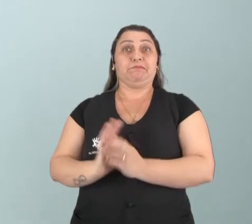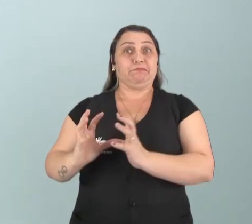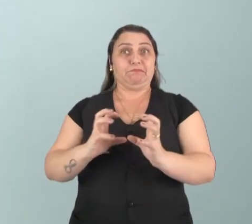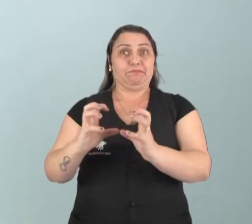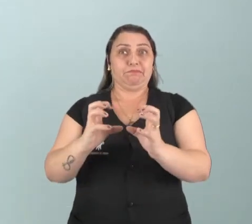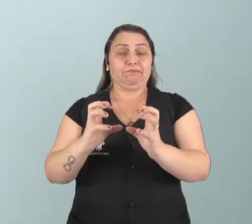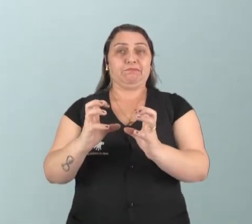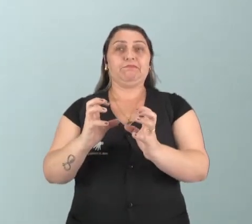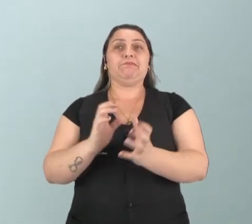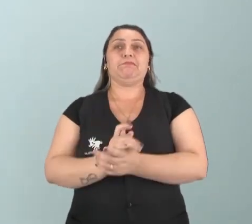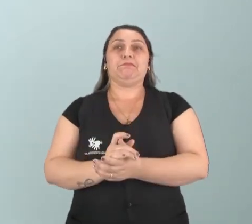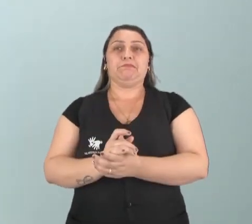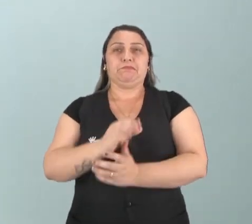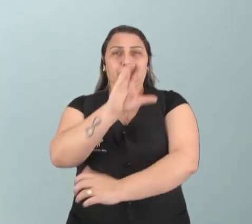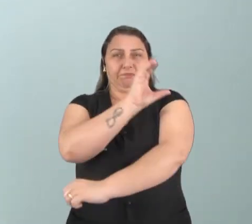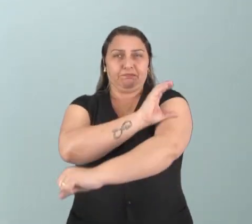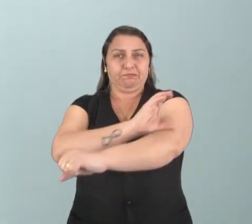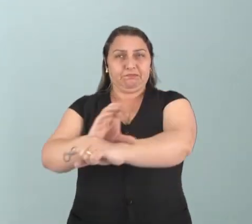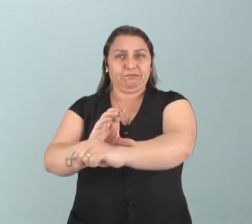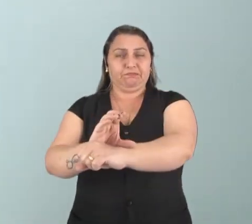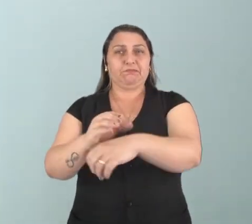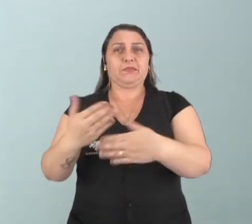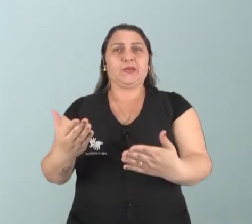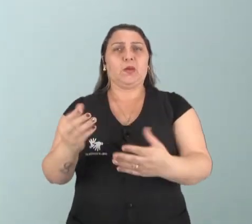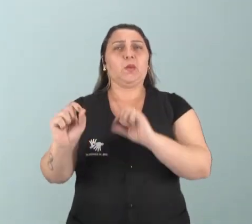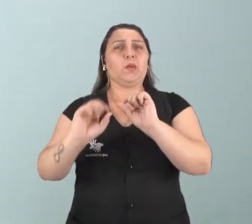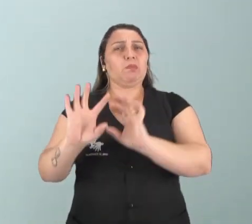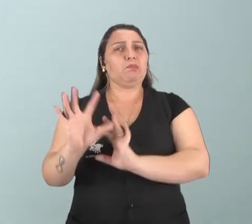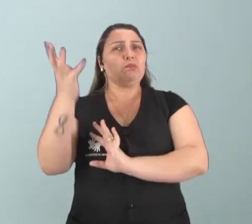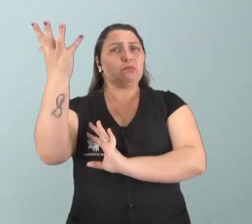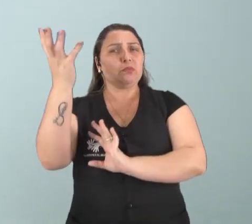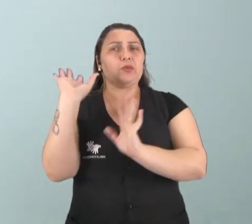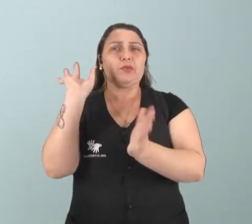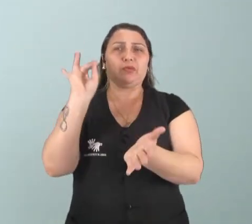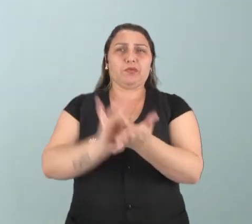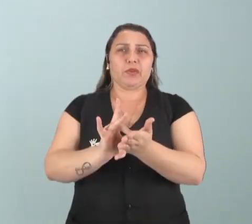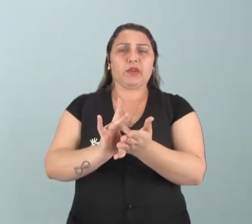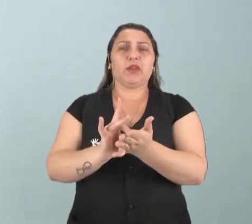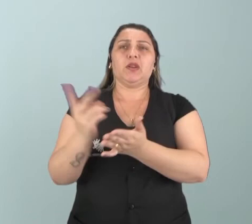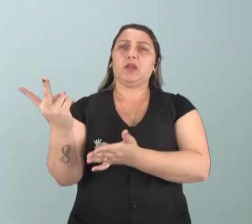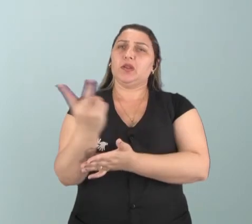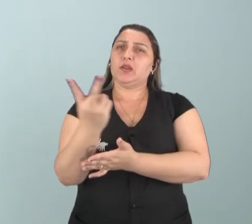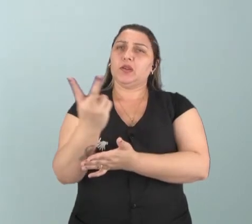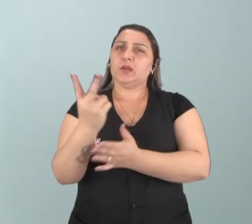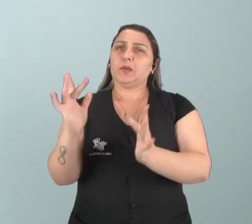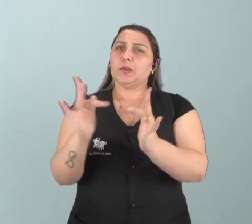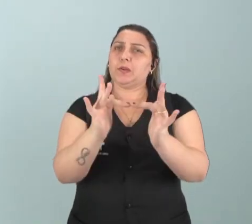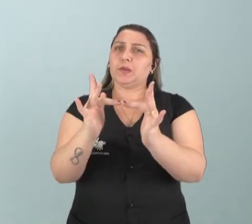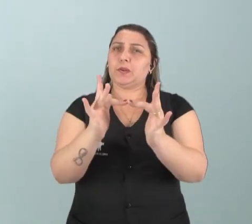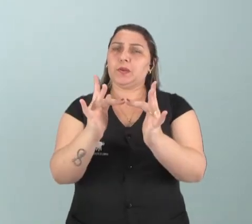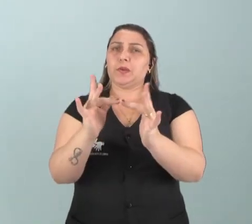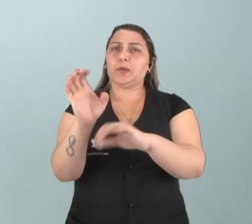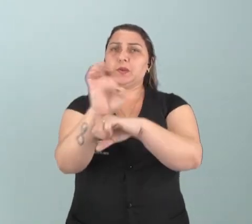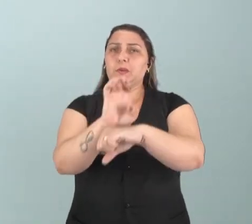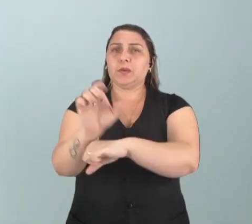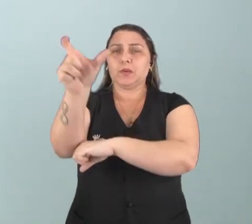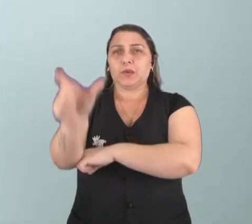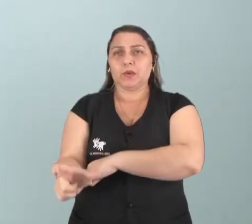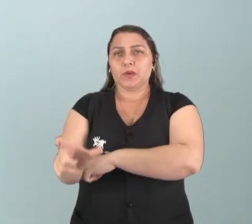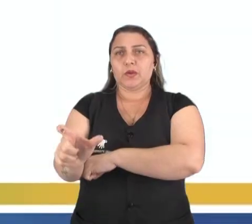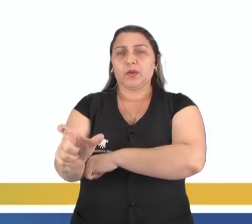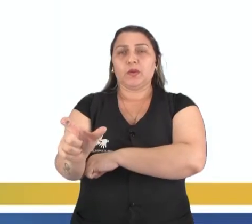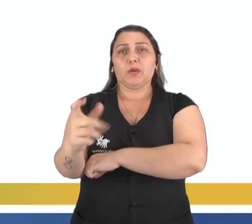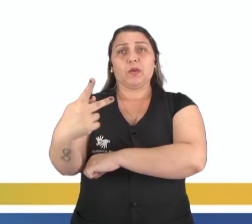choques, né? Entre cultura, né? Então, o que aconteceu de fato com esse contato entre europeu e